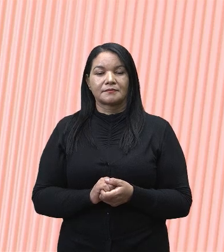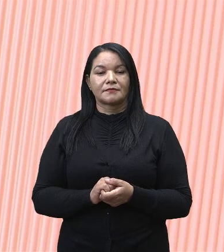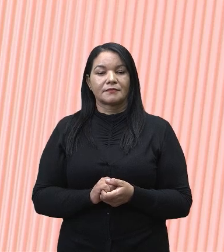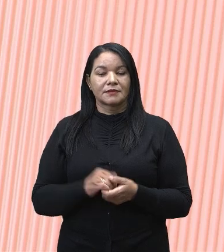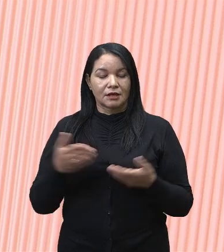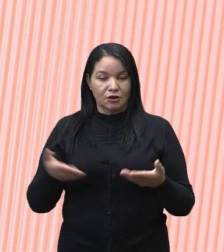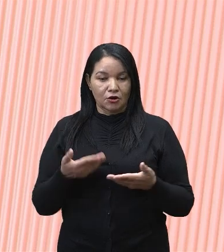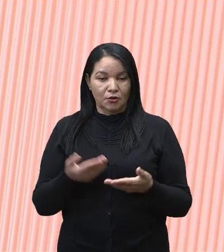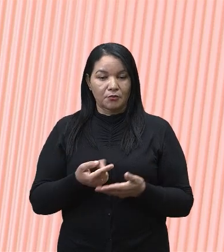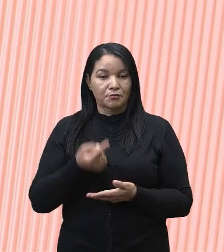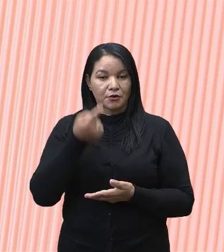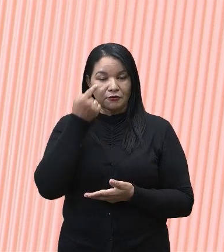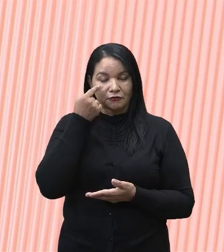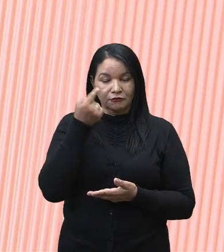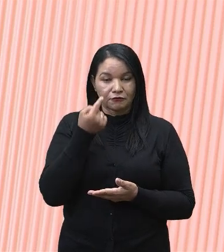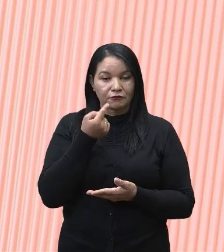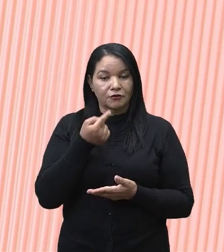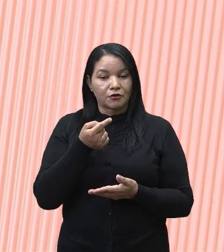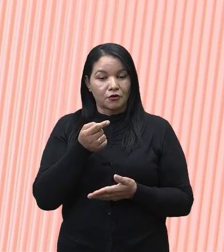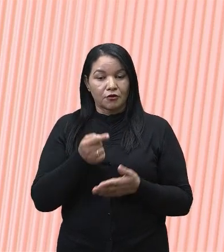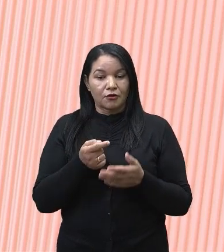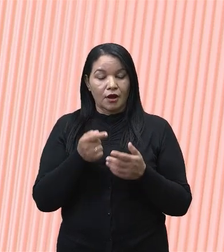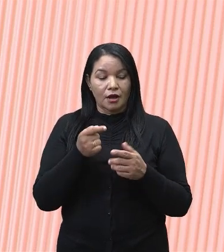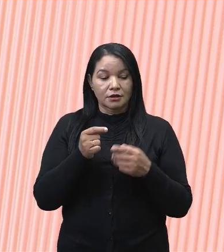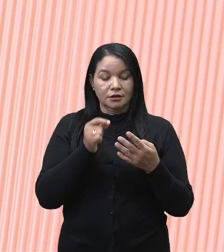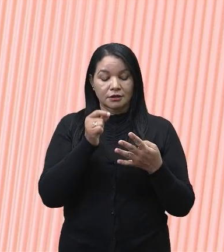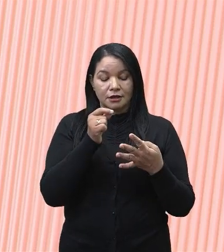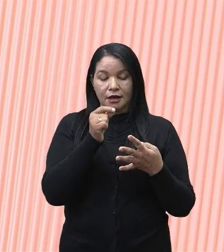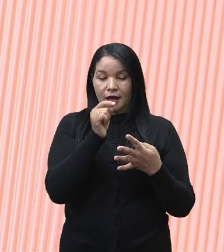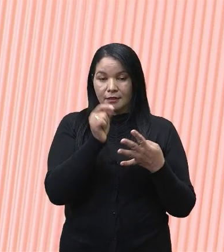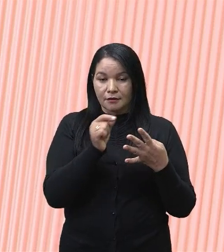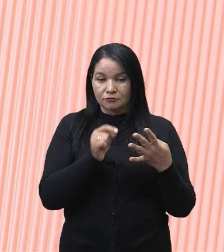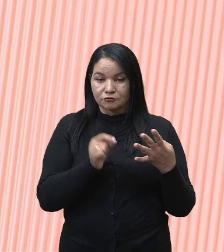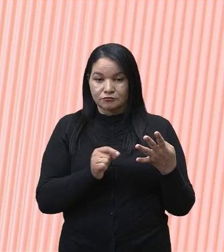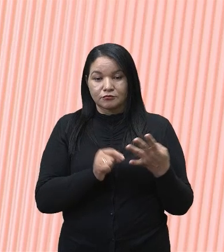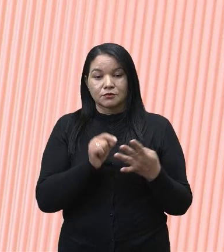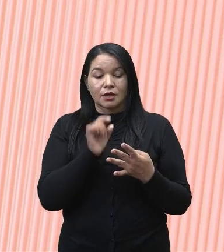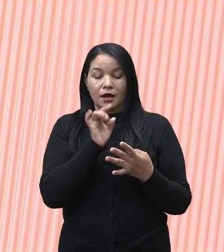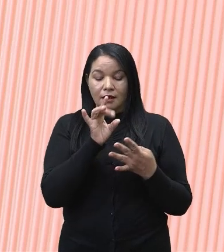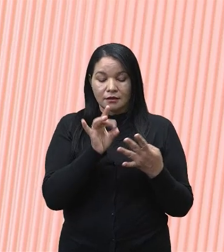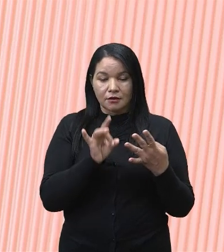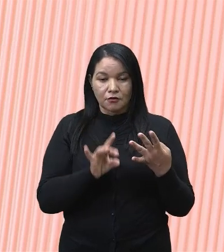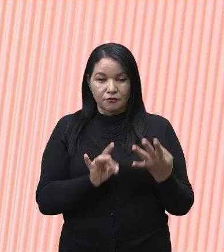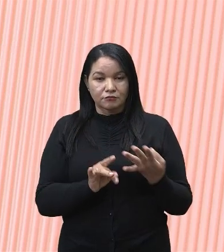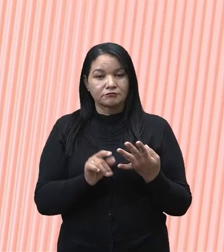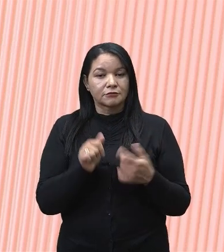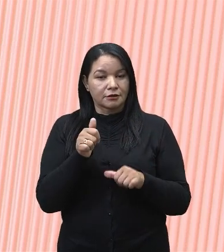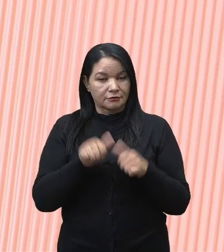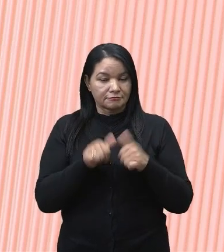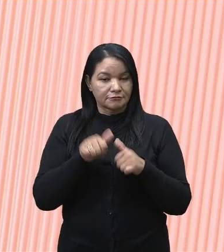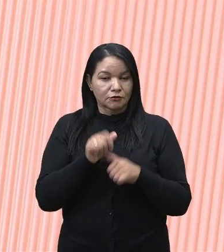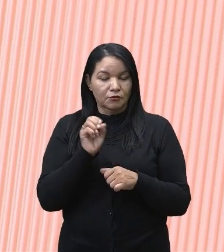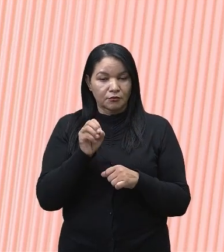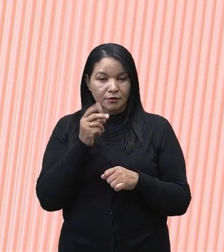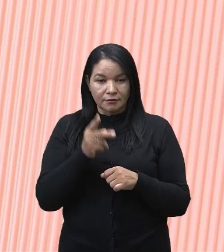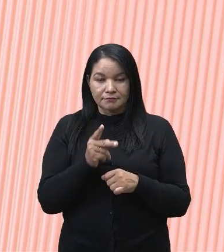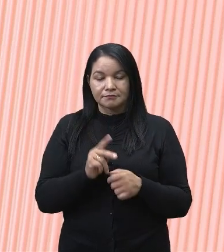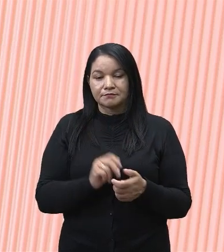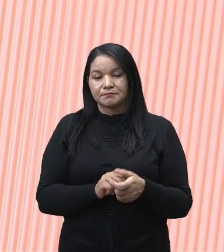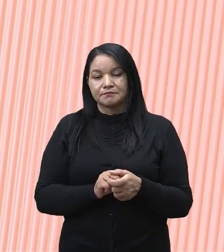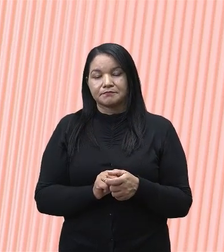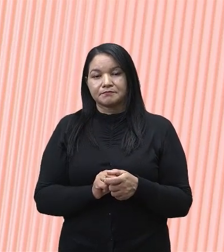ver, né, com cuidado cada uma dessas, tudo bem? Vamos começar